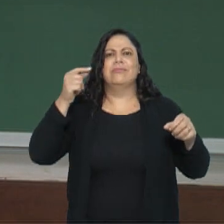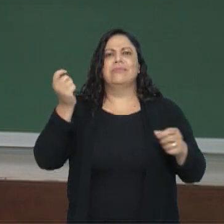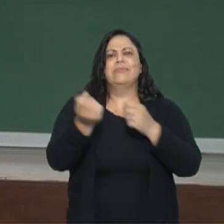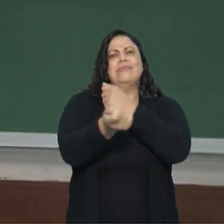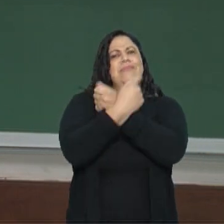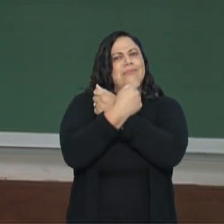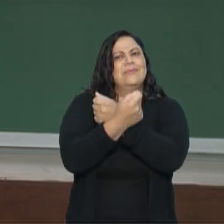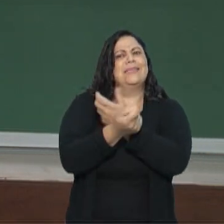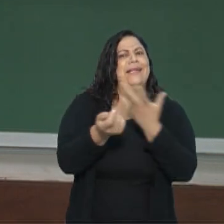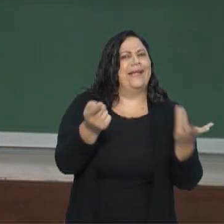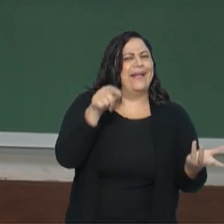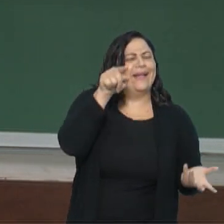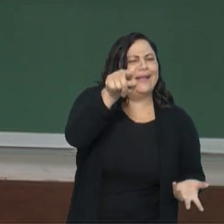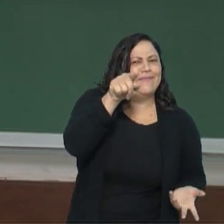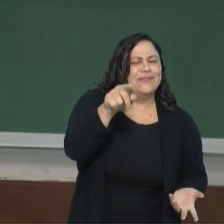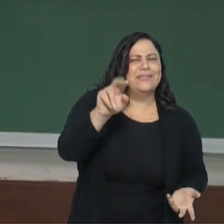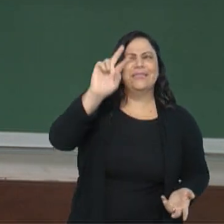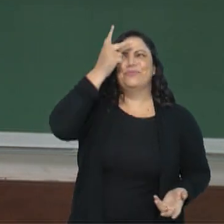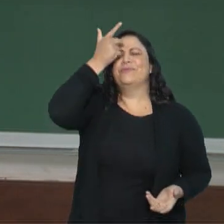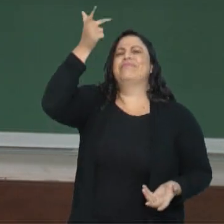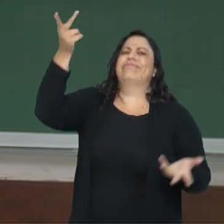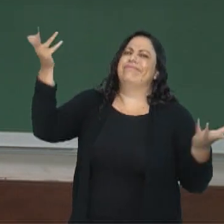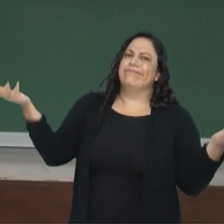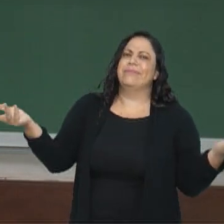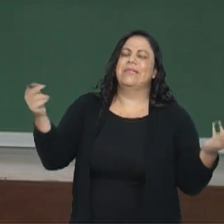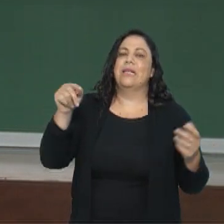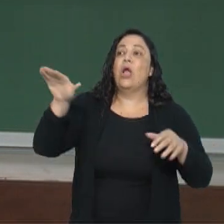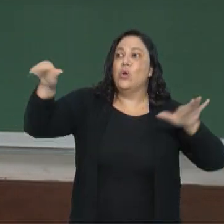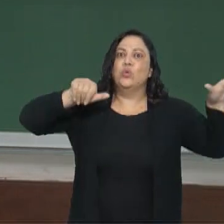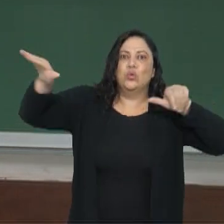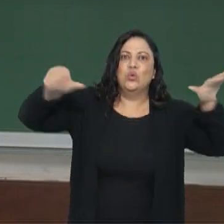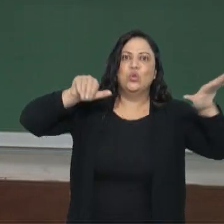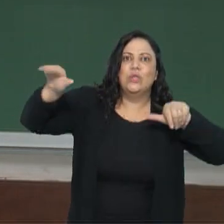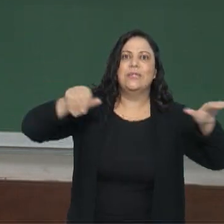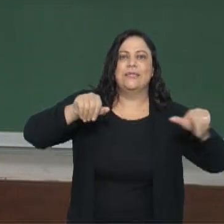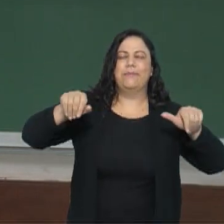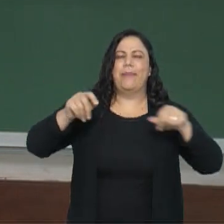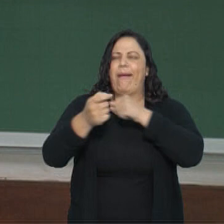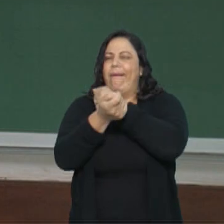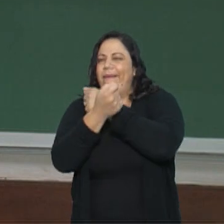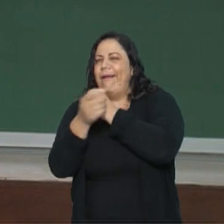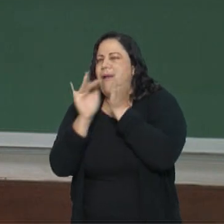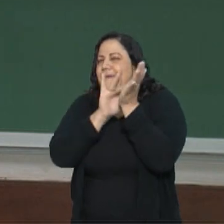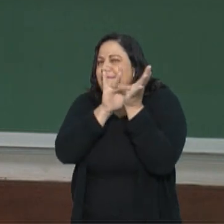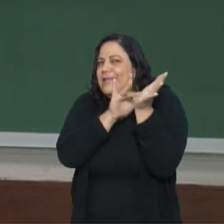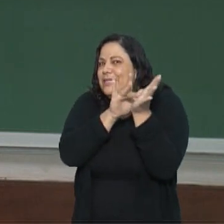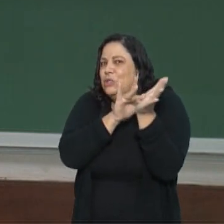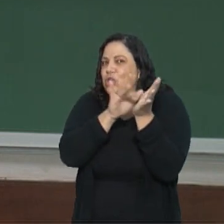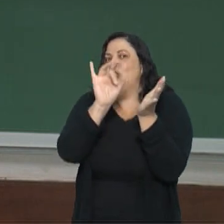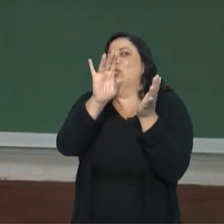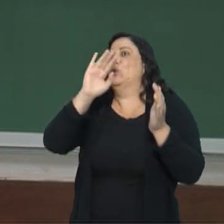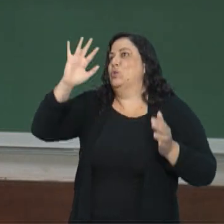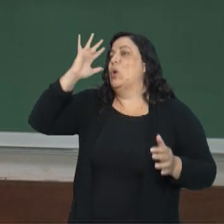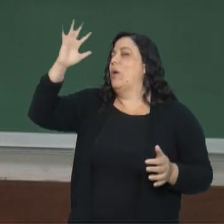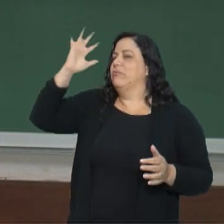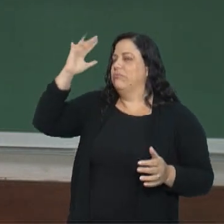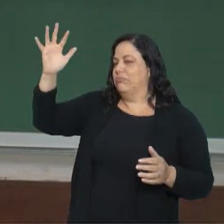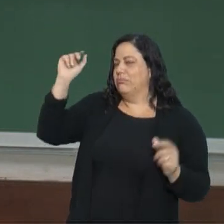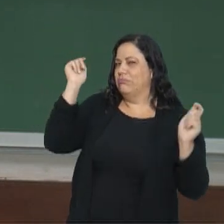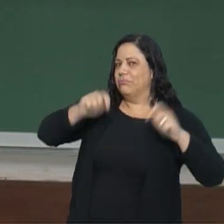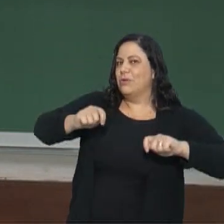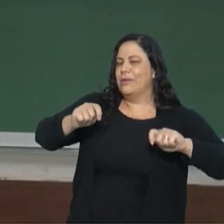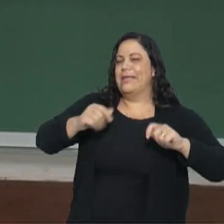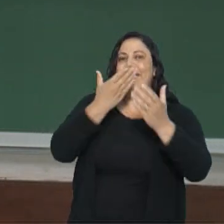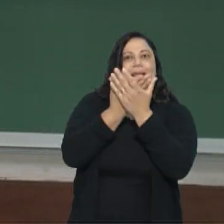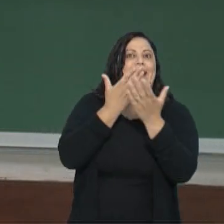vocês. Então, chama todo mundo que vocês podem enganar a família também. Só podem enganar na ilusão de ótica, hein? Na aula de ciências não